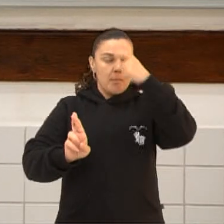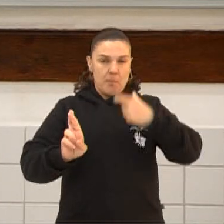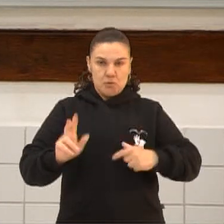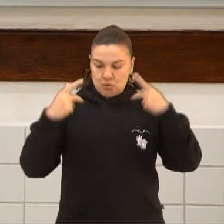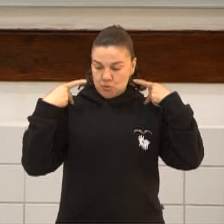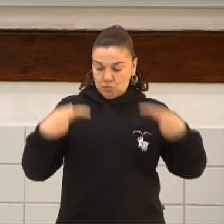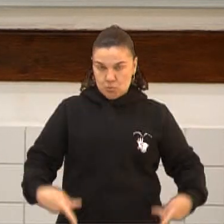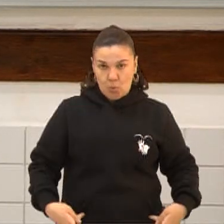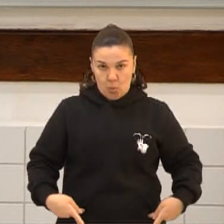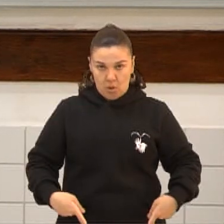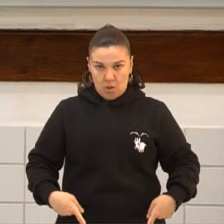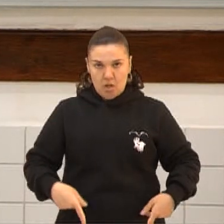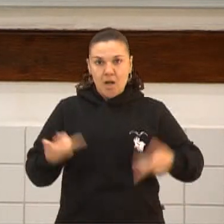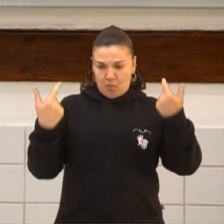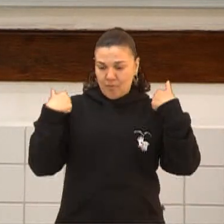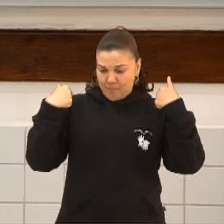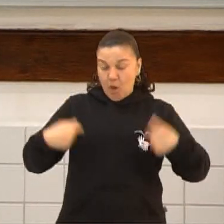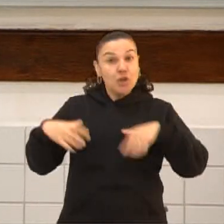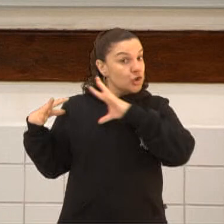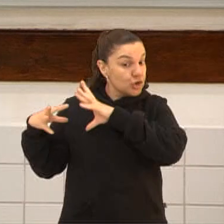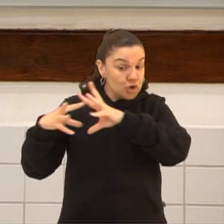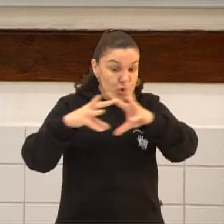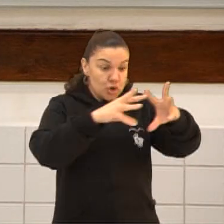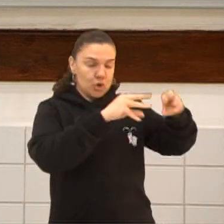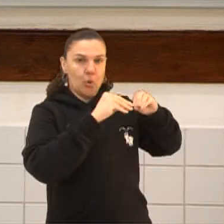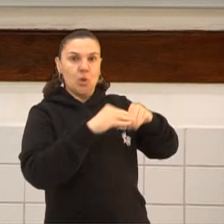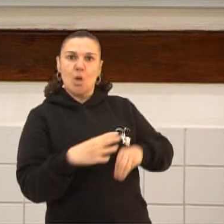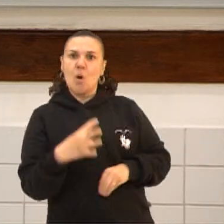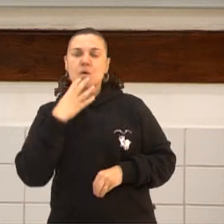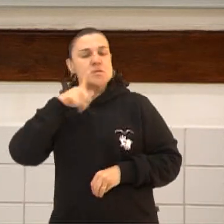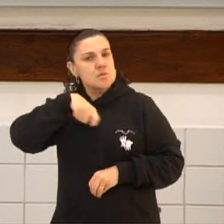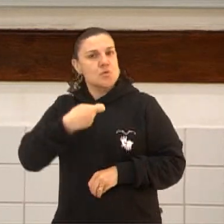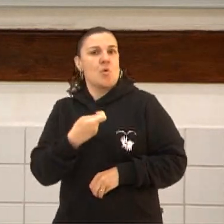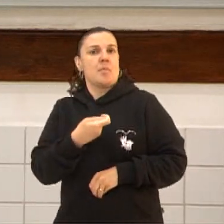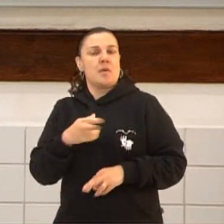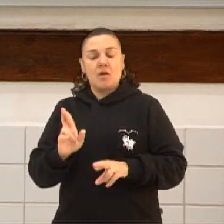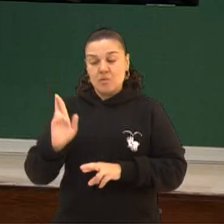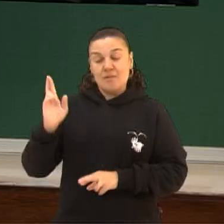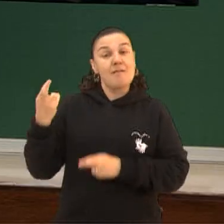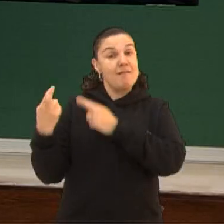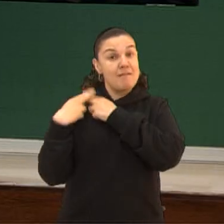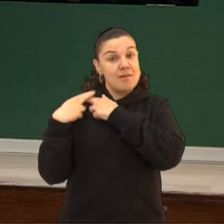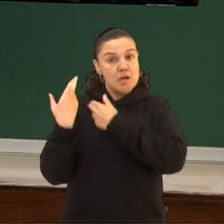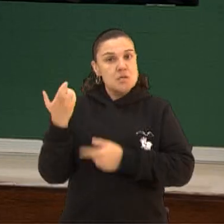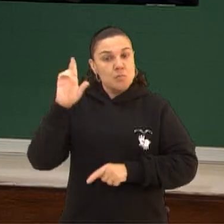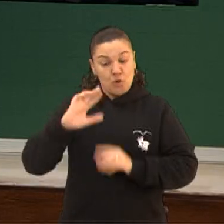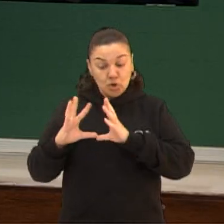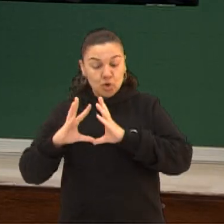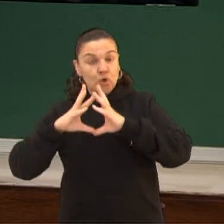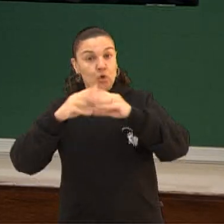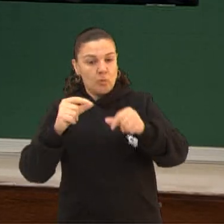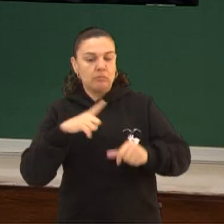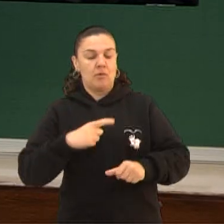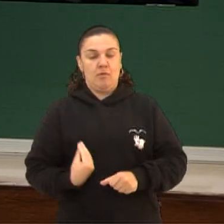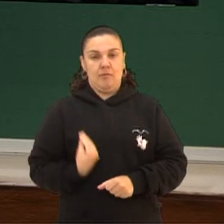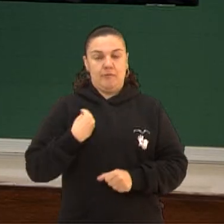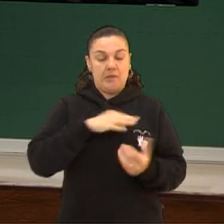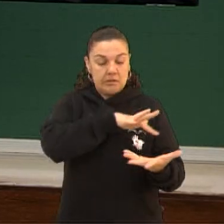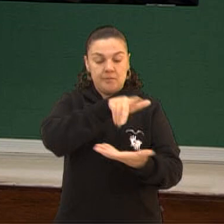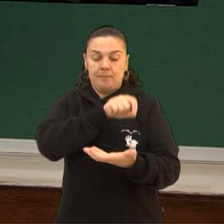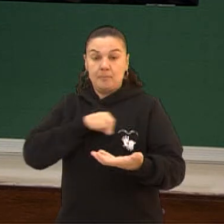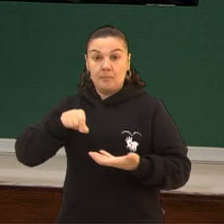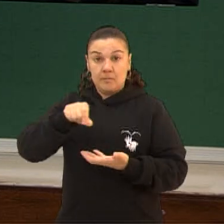nós somos responsáveis. Reconhecer essa nossa responsabilidade com toda a vida que há na Terra, porque nós